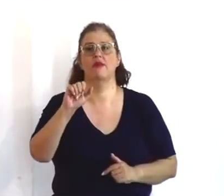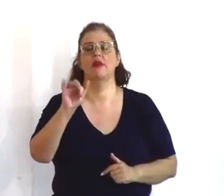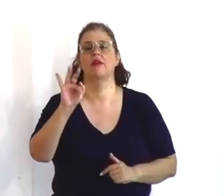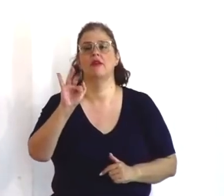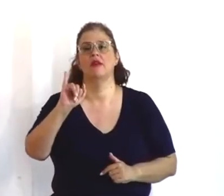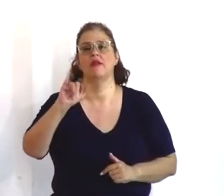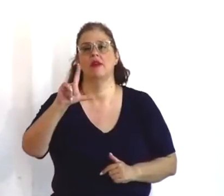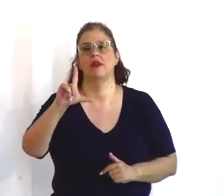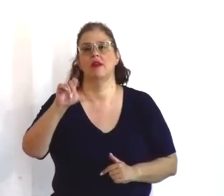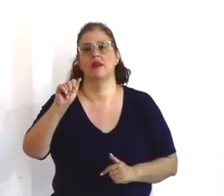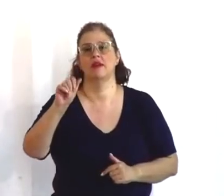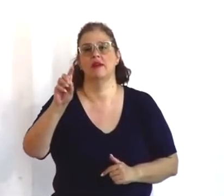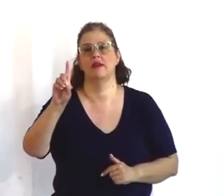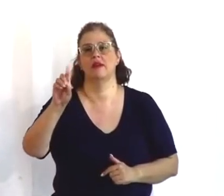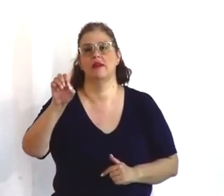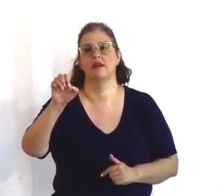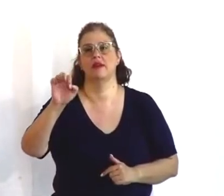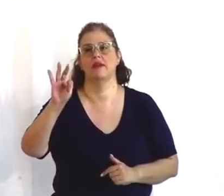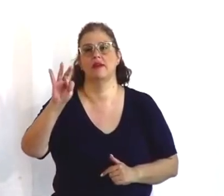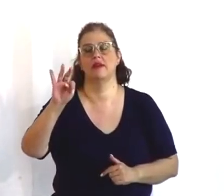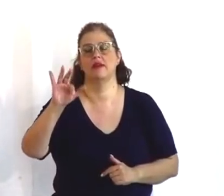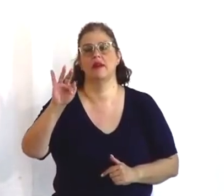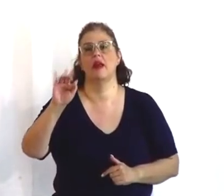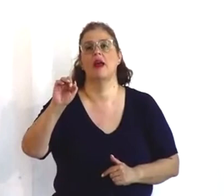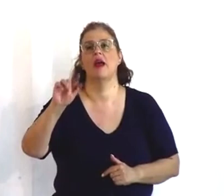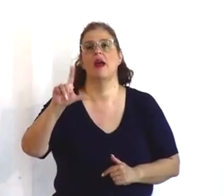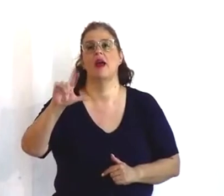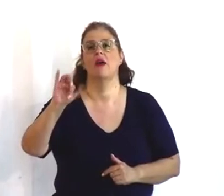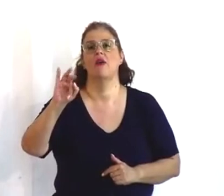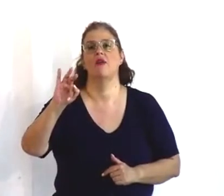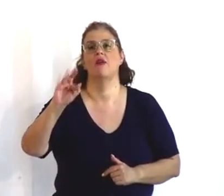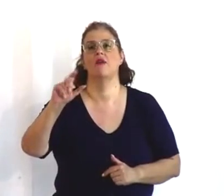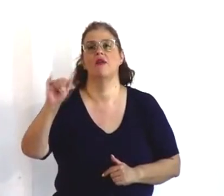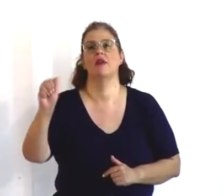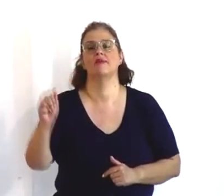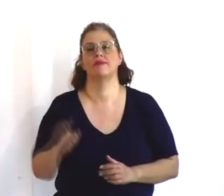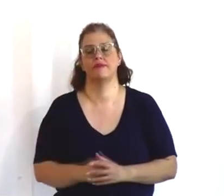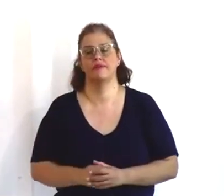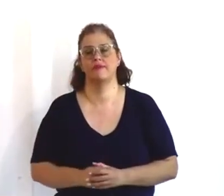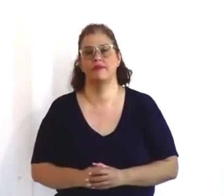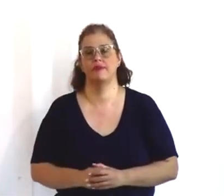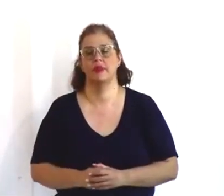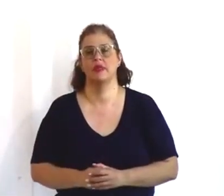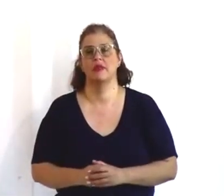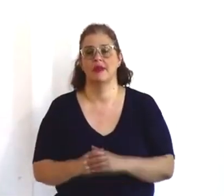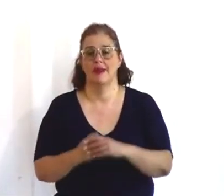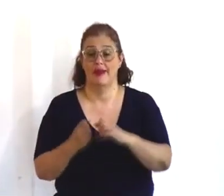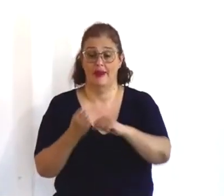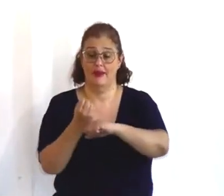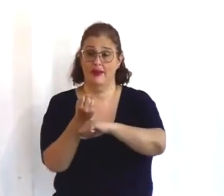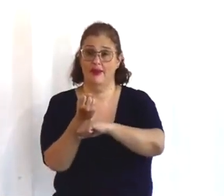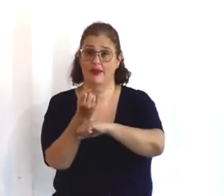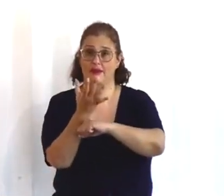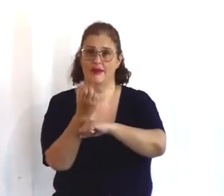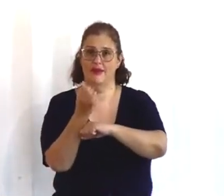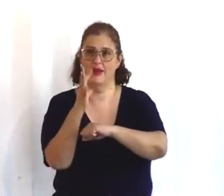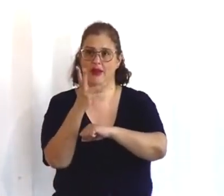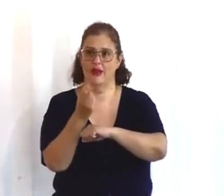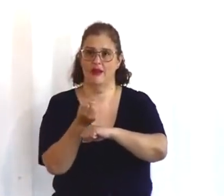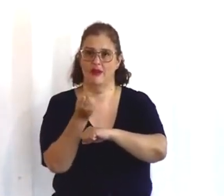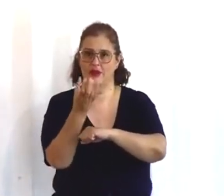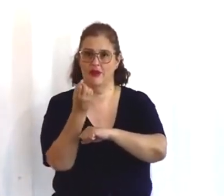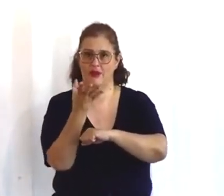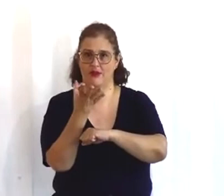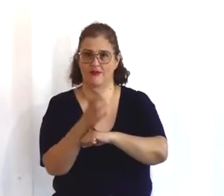censura. Alguns chamam essa carta como a carta da igreja missionária. E olha que coisa linda que está aqui no verso 12 do capítulo